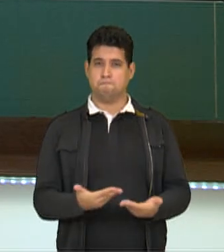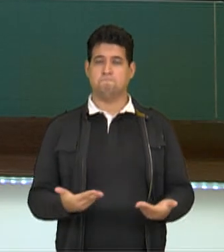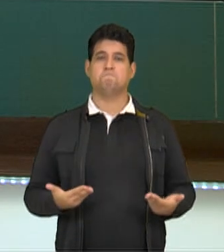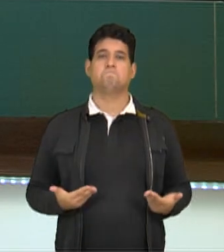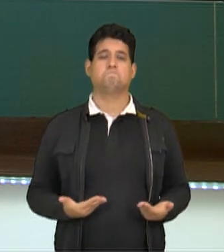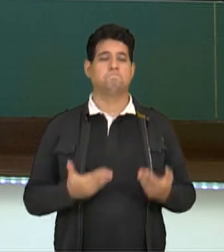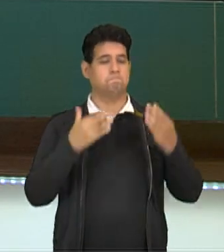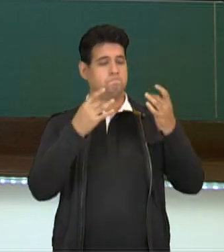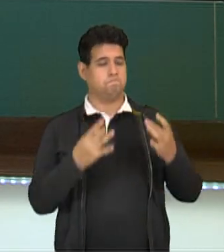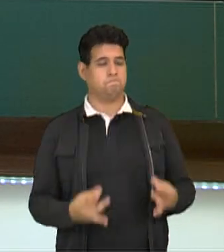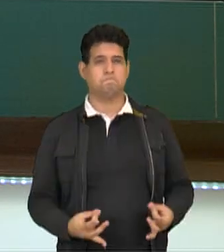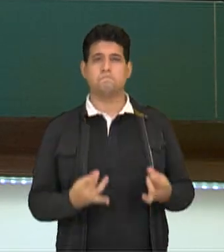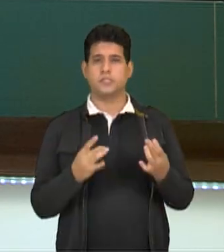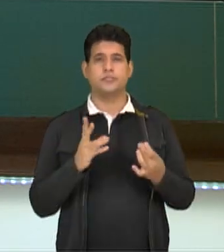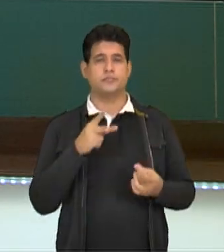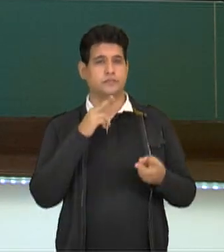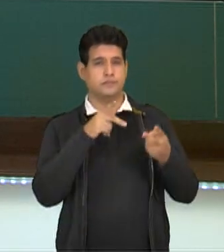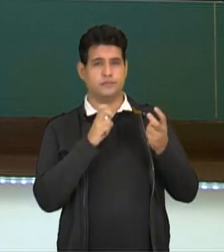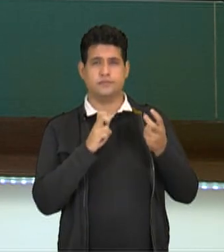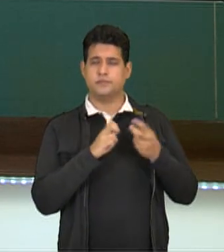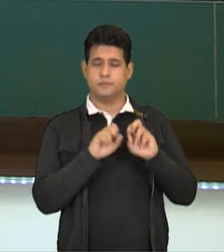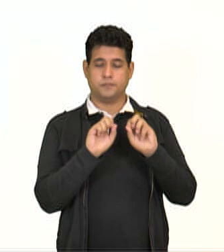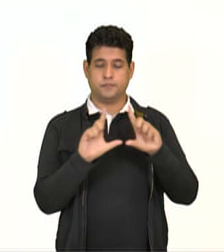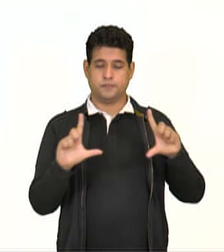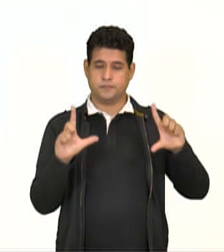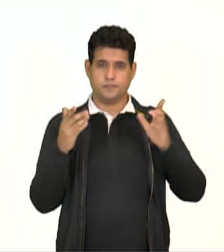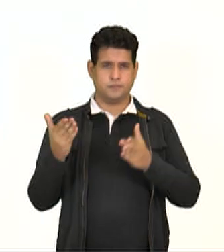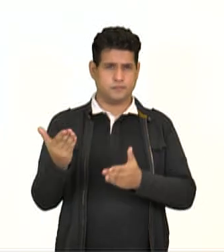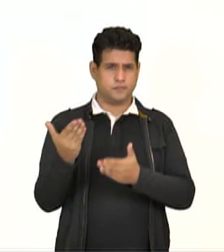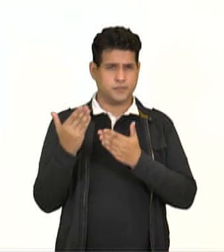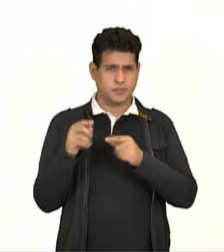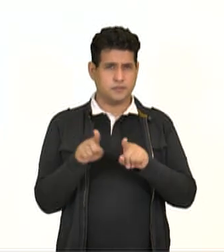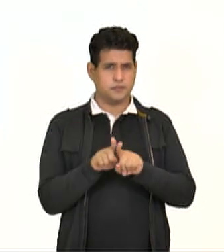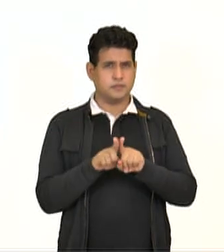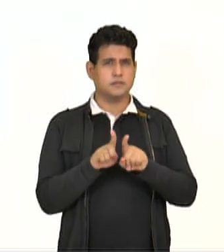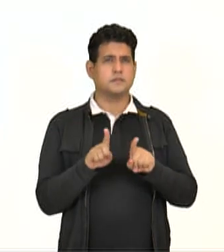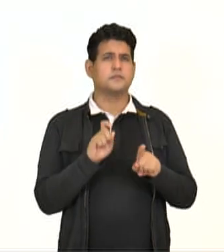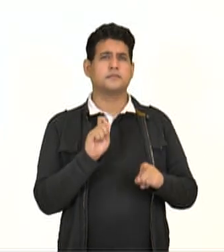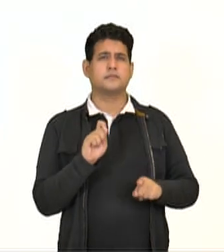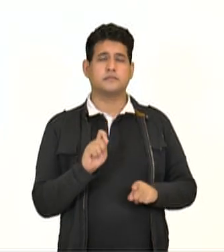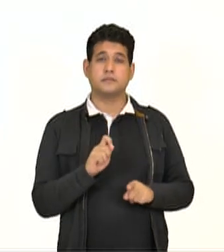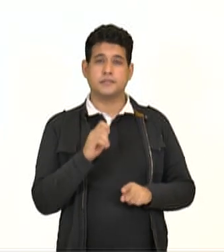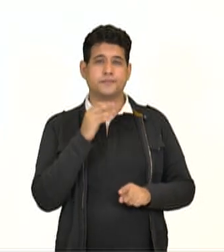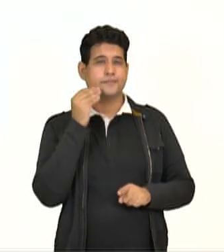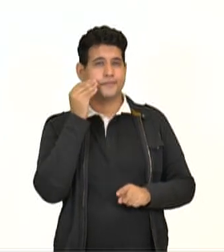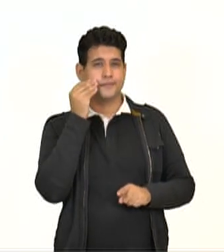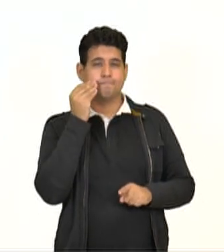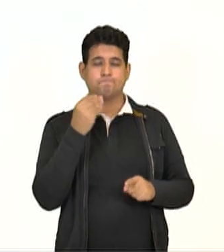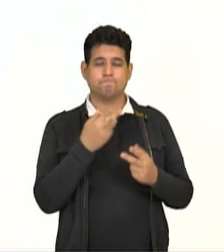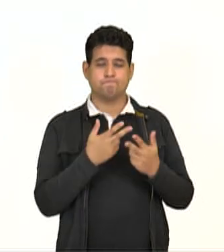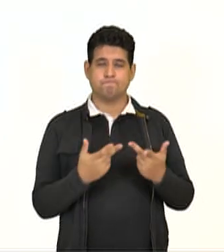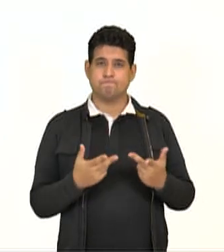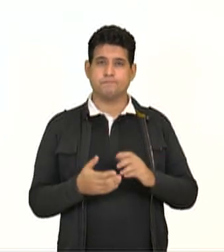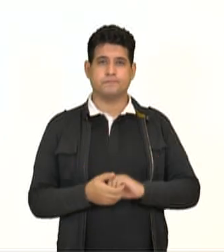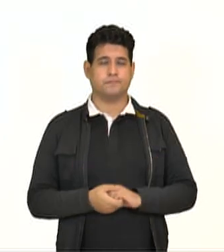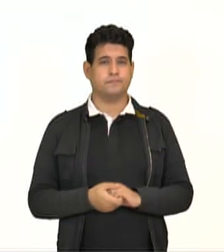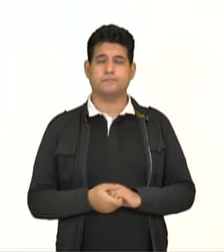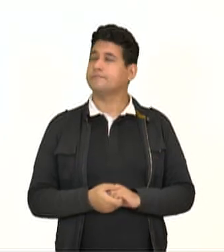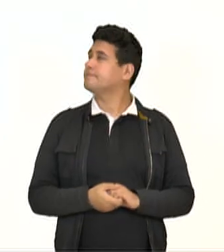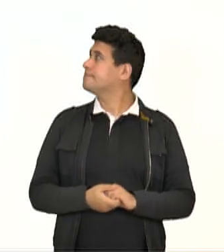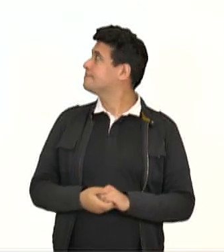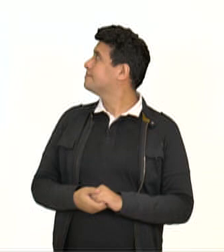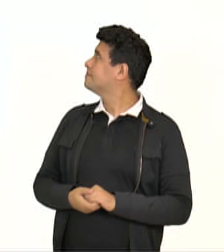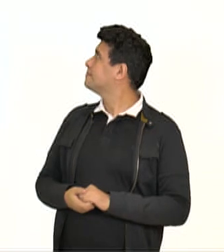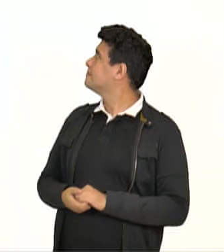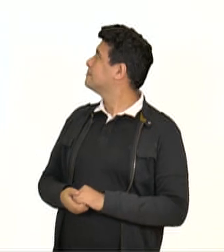essa citação que a gente já viu nos slides anteriores. If you spend your time trying to be good at everything, you